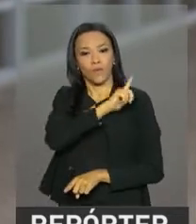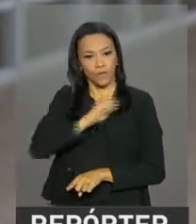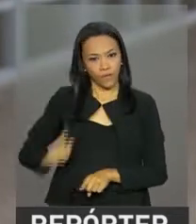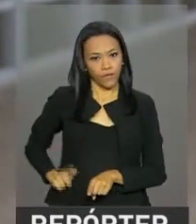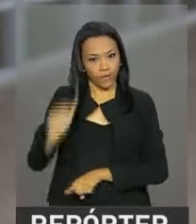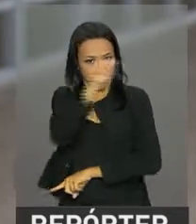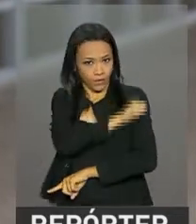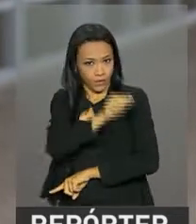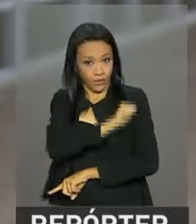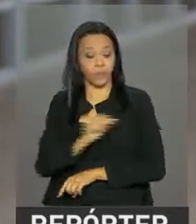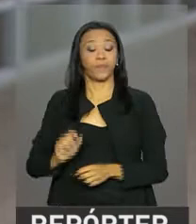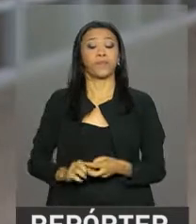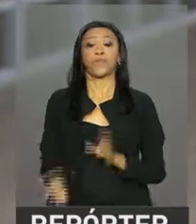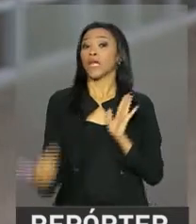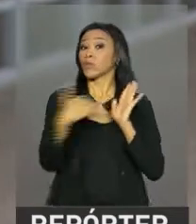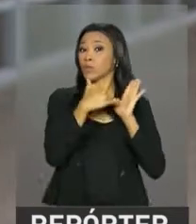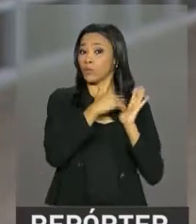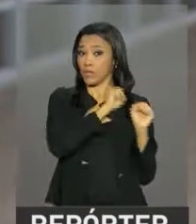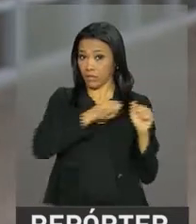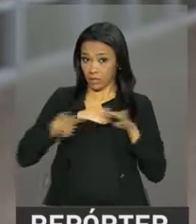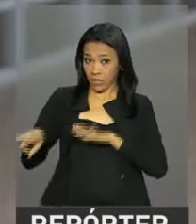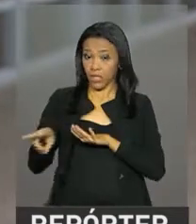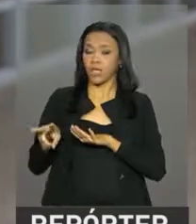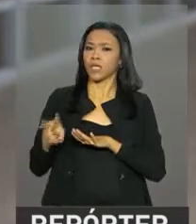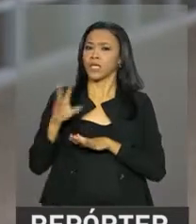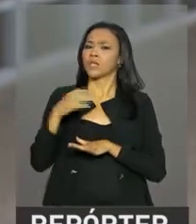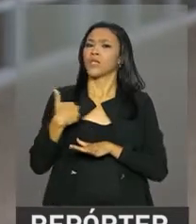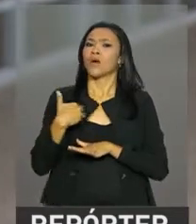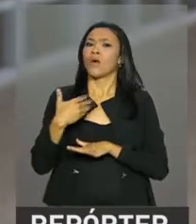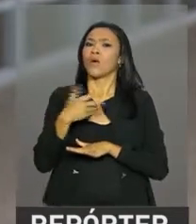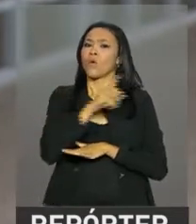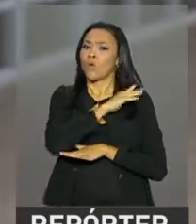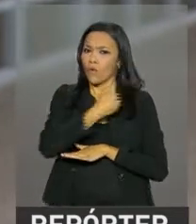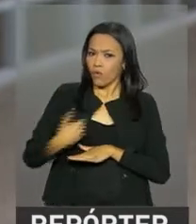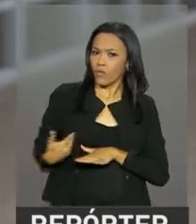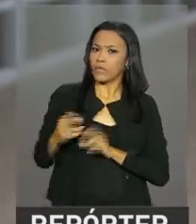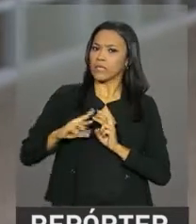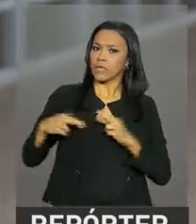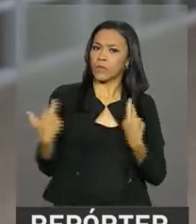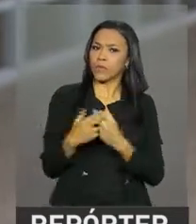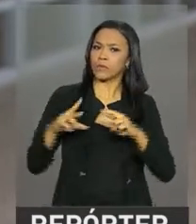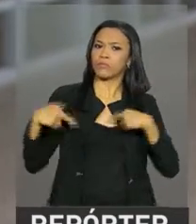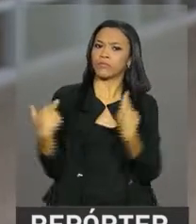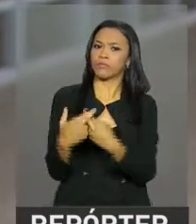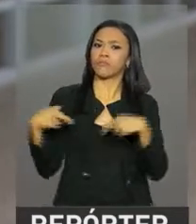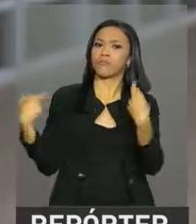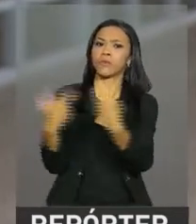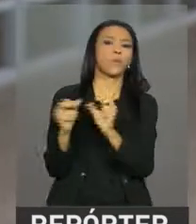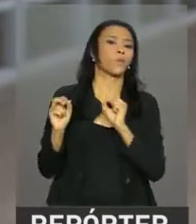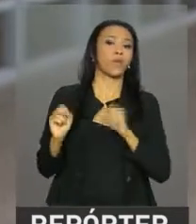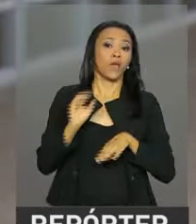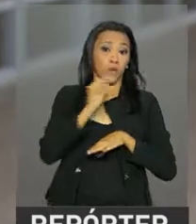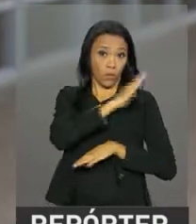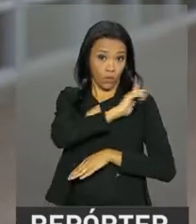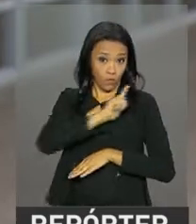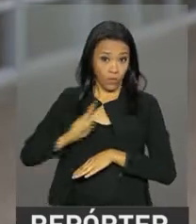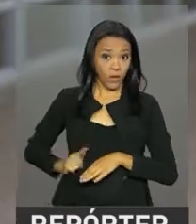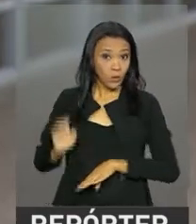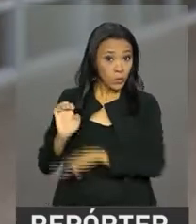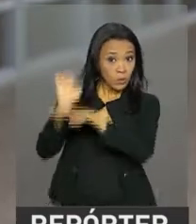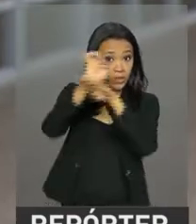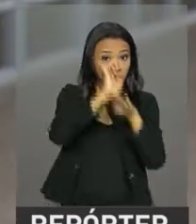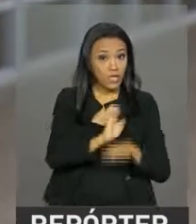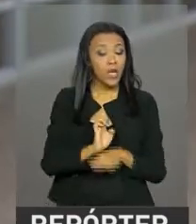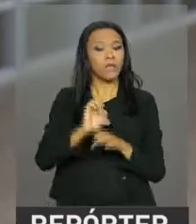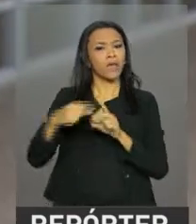nas últimas semanas o governo federal tem se reunido individualmente com os governadores de estado para discutir acordos